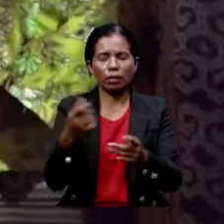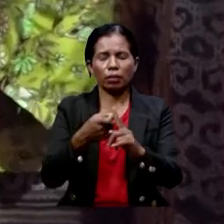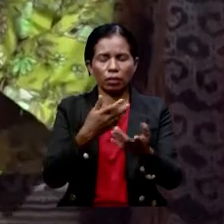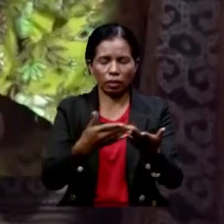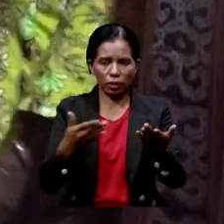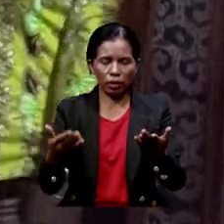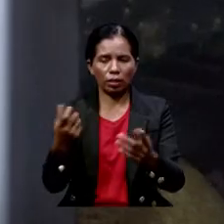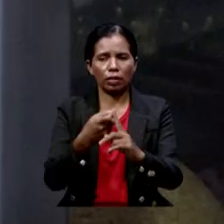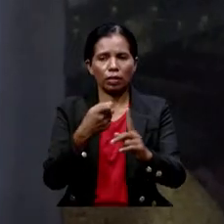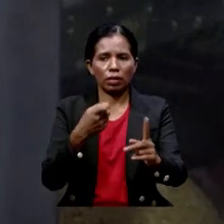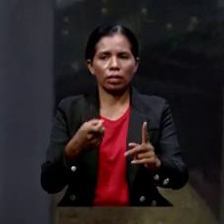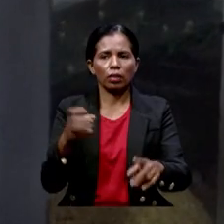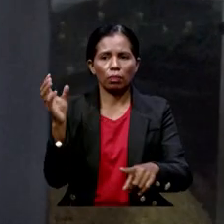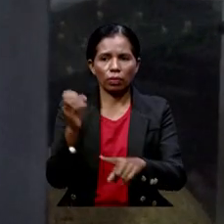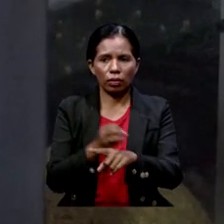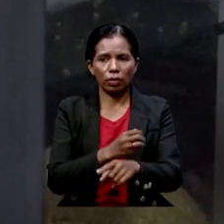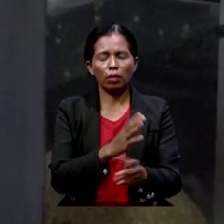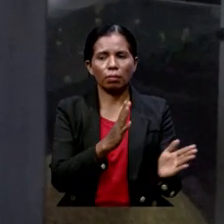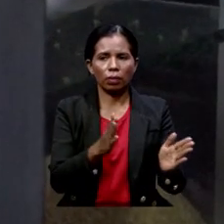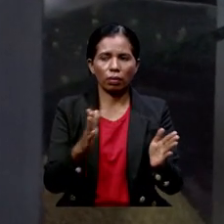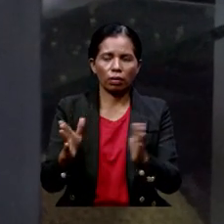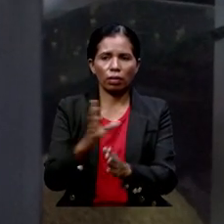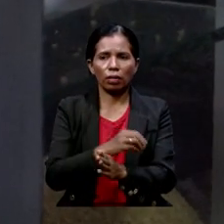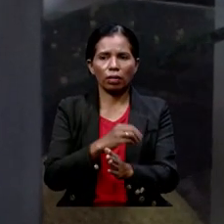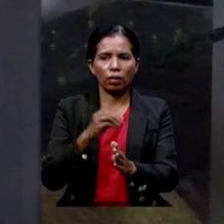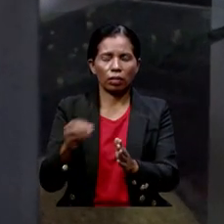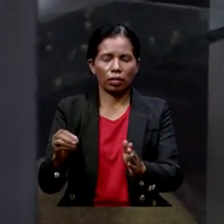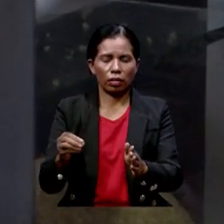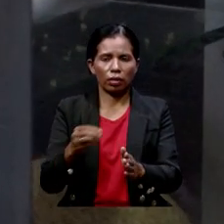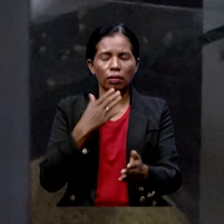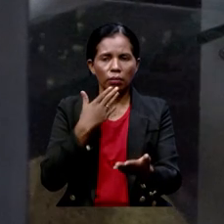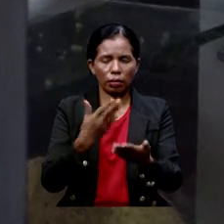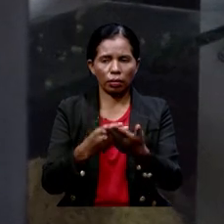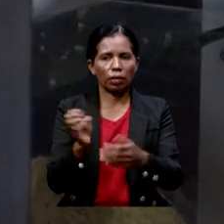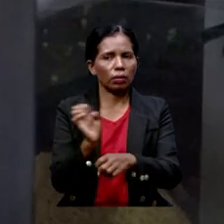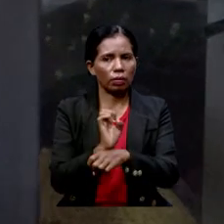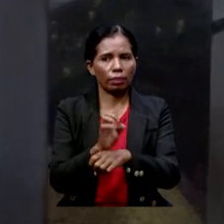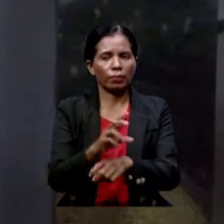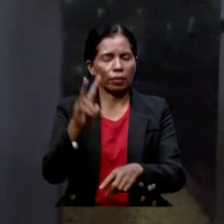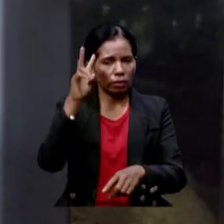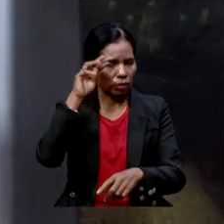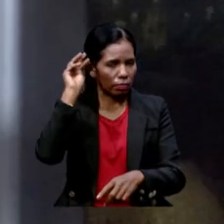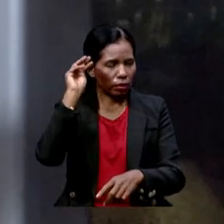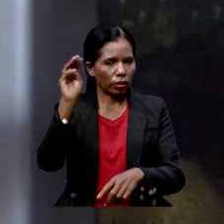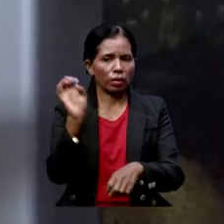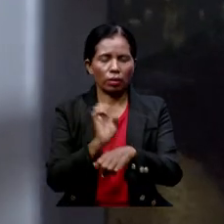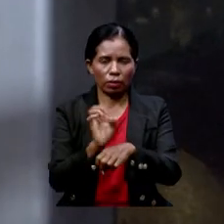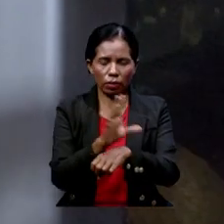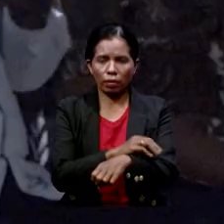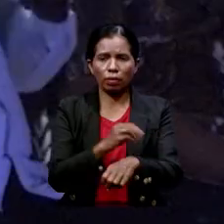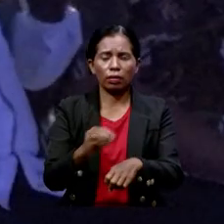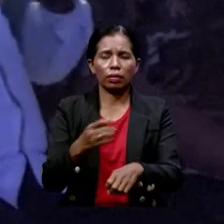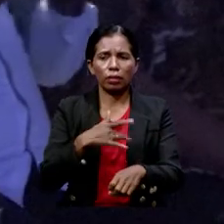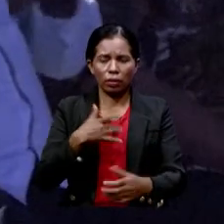lokal, hanesan oportunidade hodi promove kulinaria tradisional no ekonomia lokal. Vice Ministro Comercio no Industria, entusiasmo